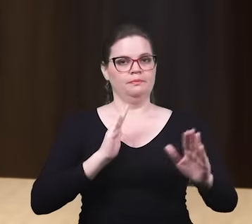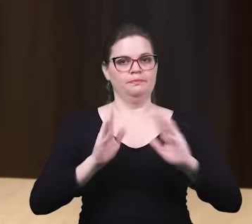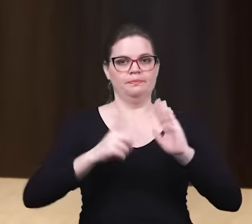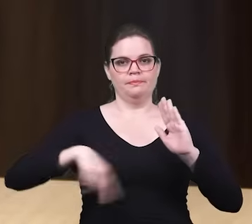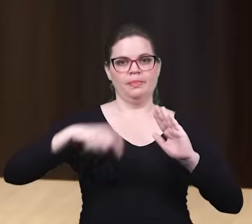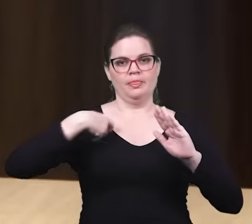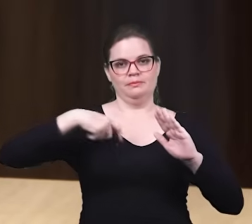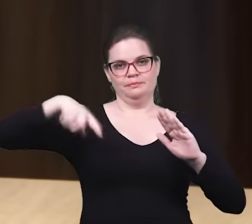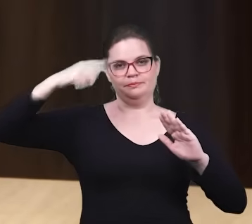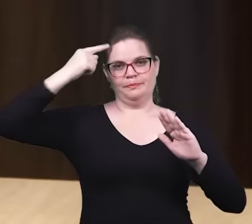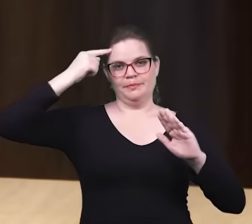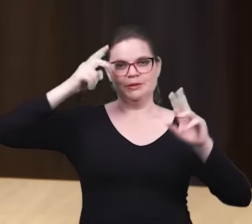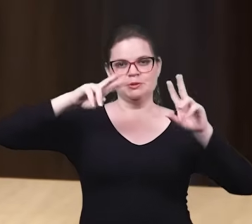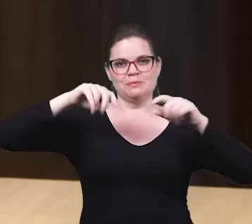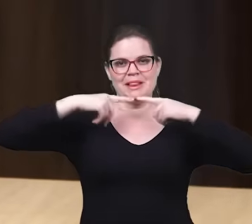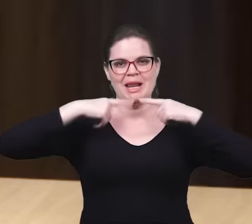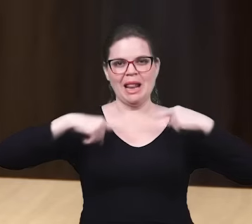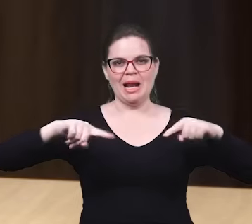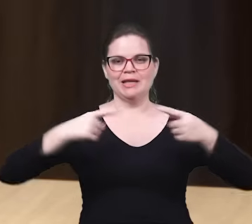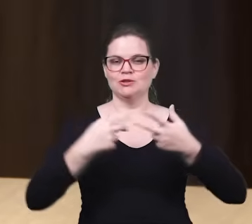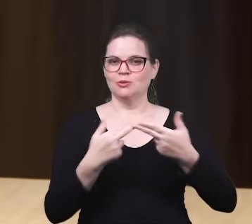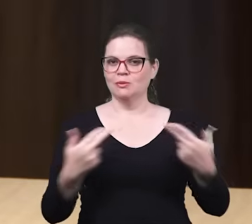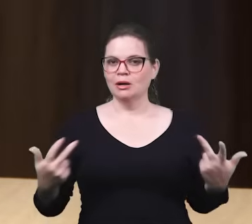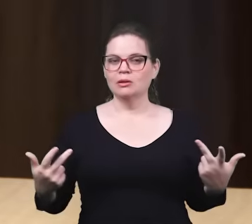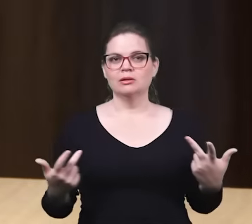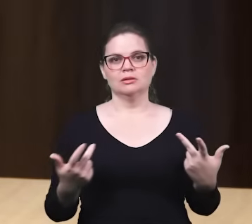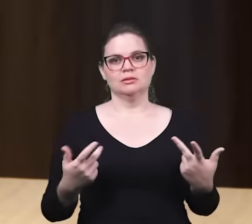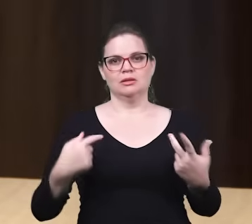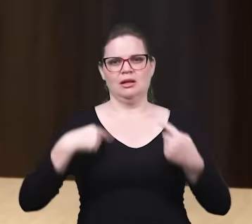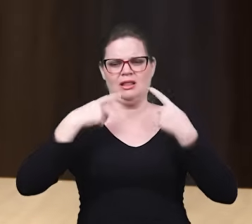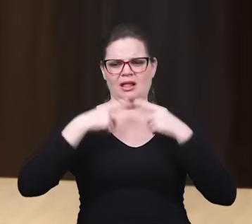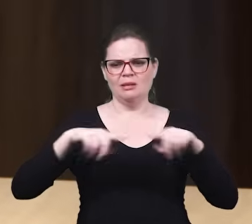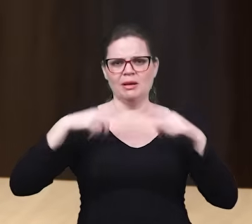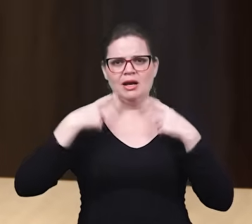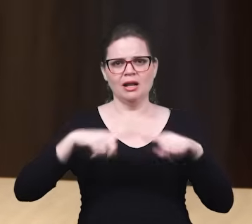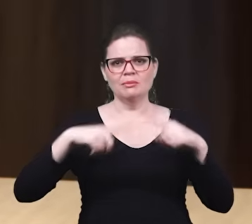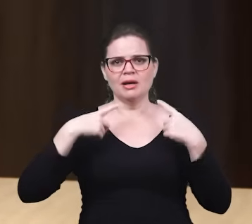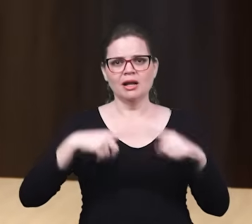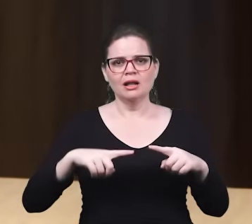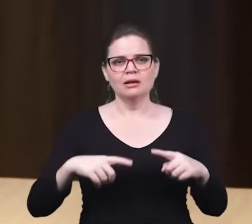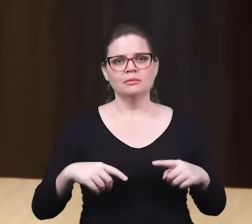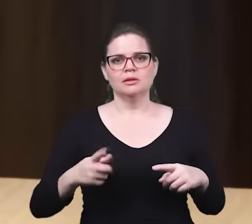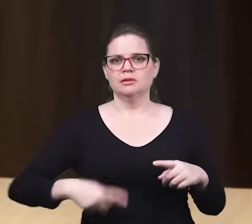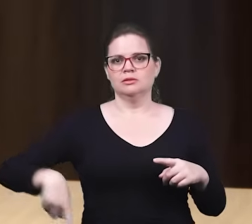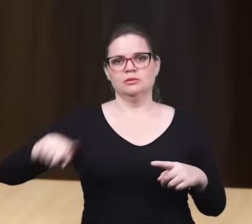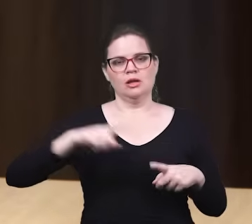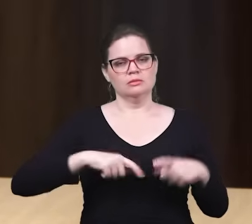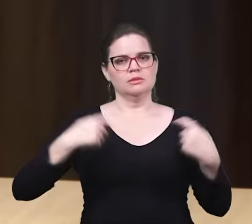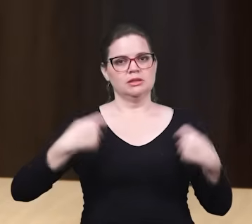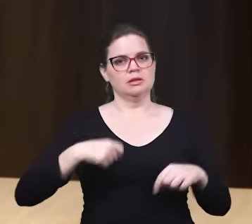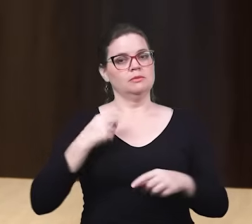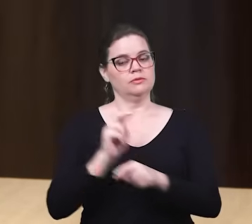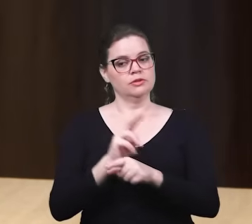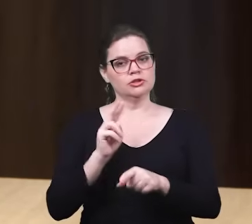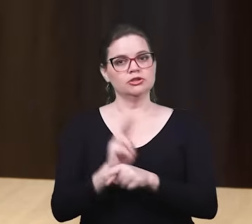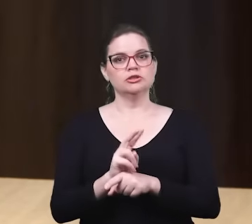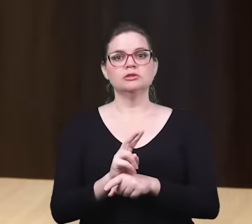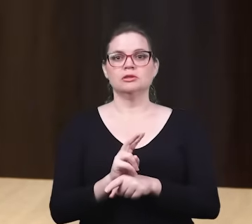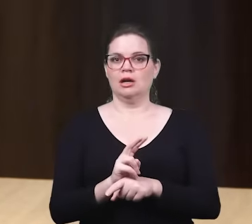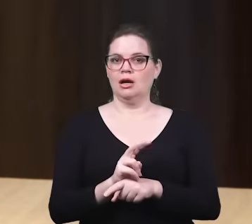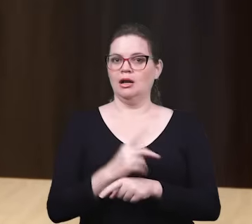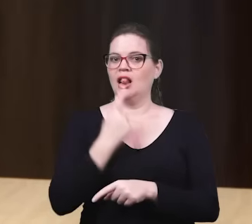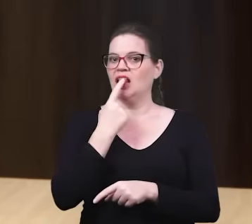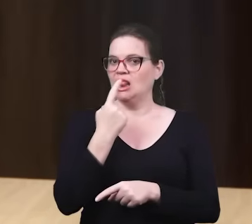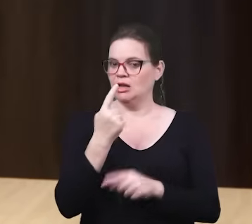em nos queixar de alguma coisa, de reclamar, de murmurar, a gente tem que vigiar a